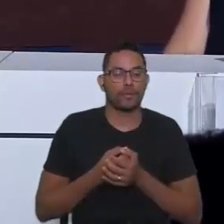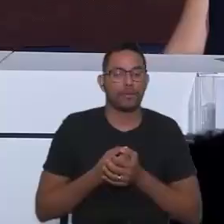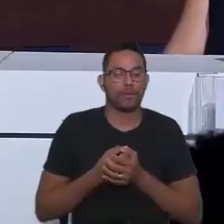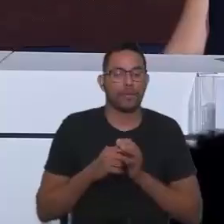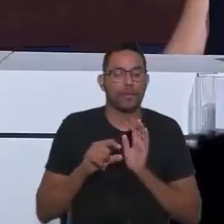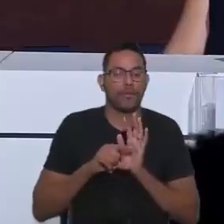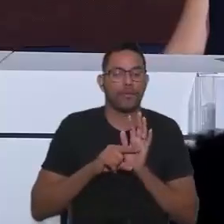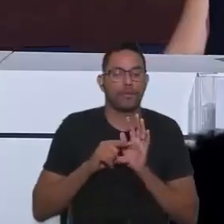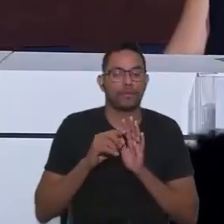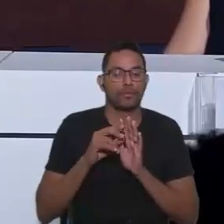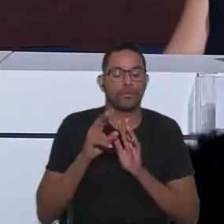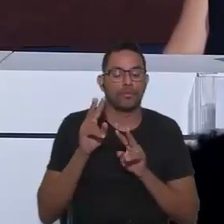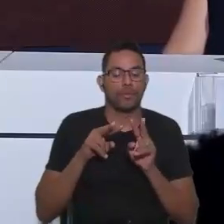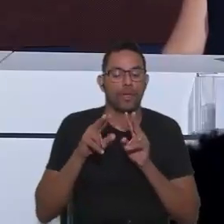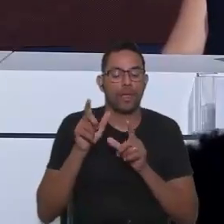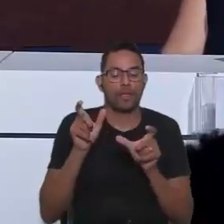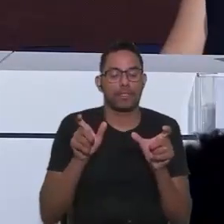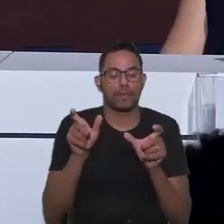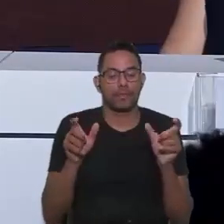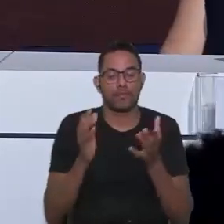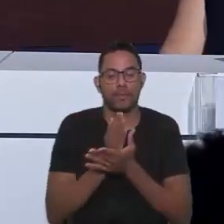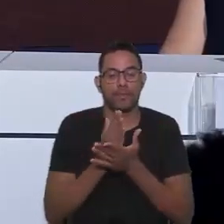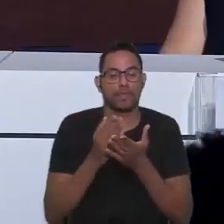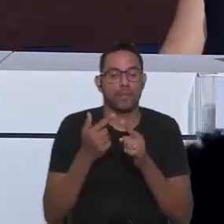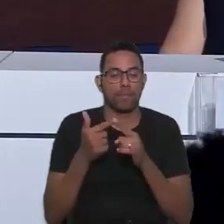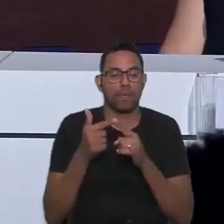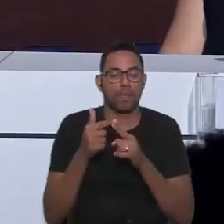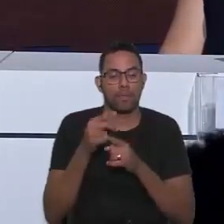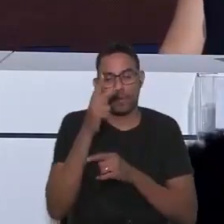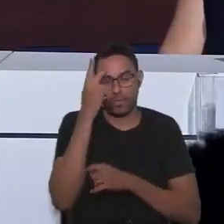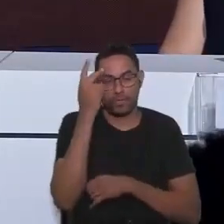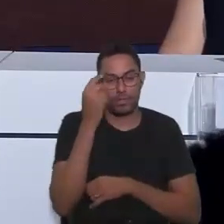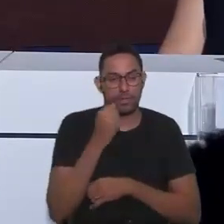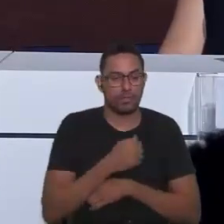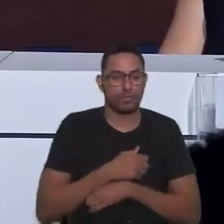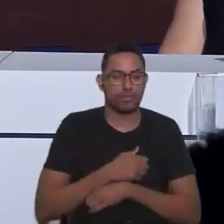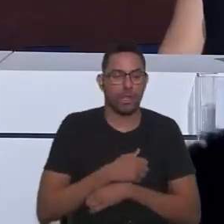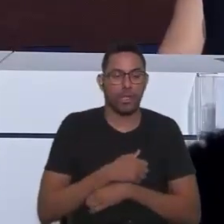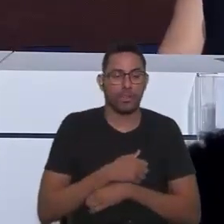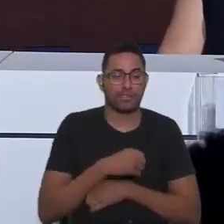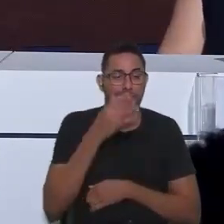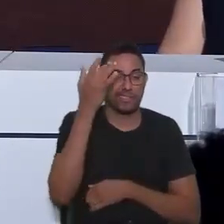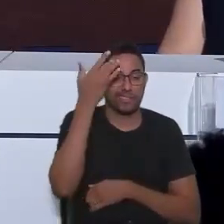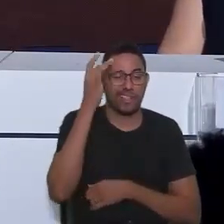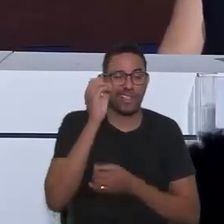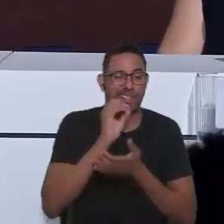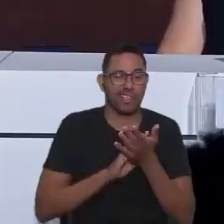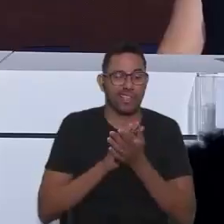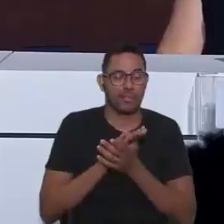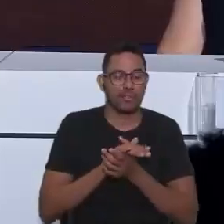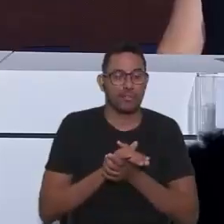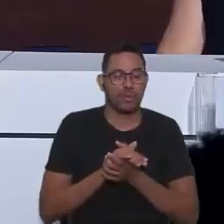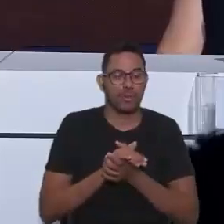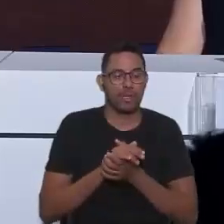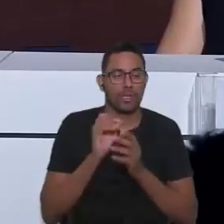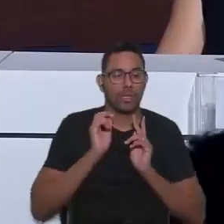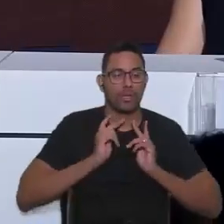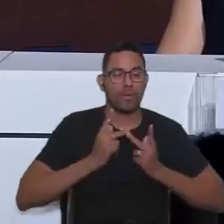das pessoas, talvez porque as pessoas estejam a desentender o que é, afinal, ser-se